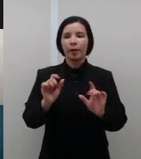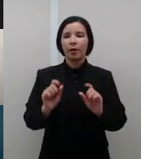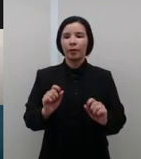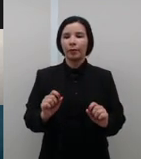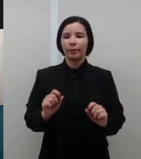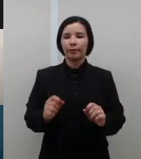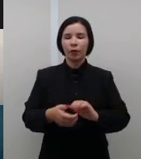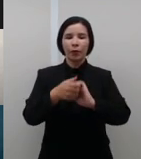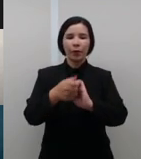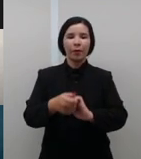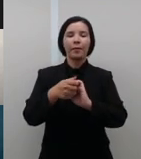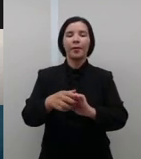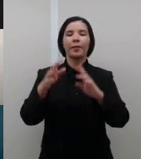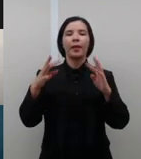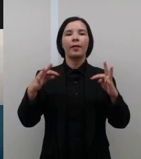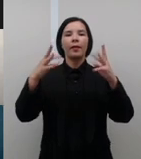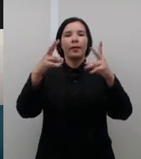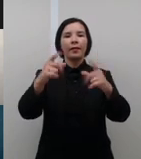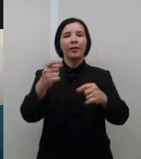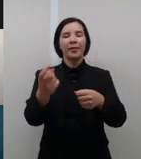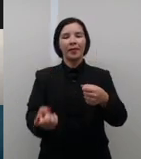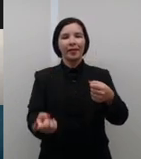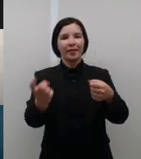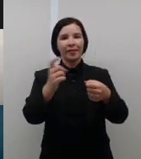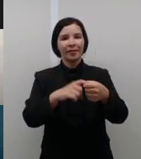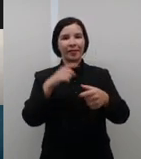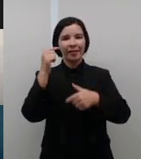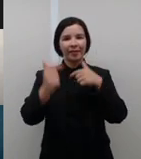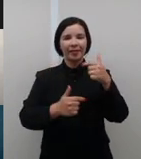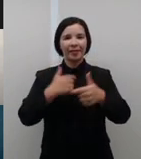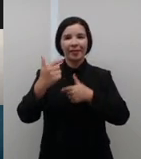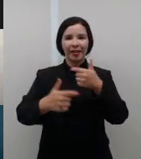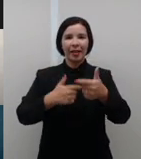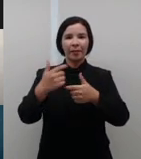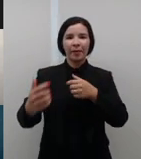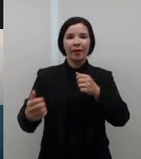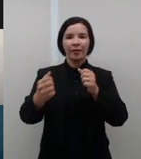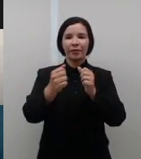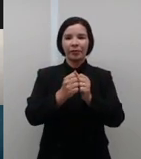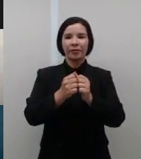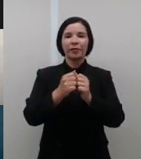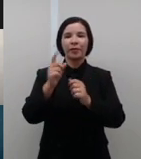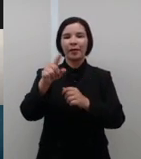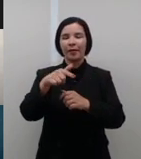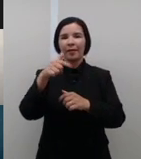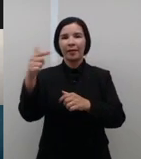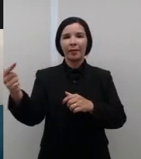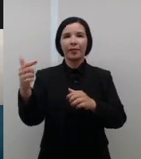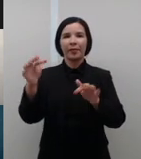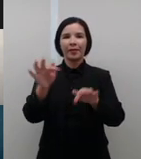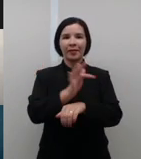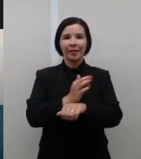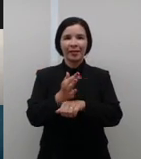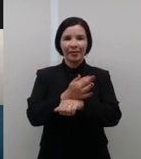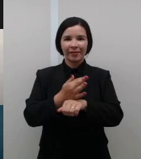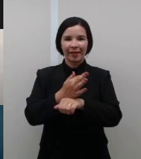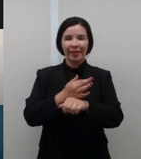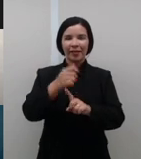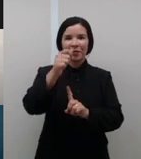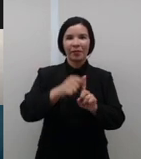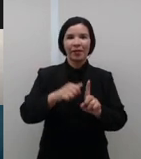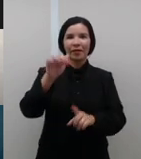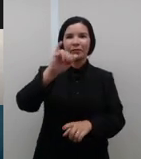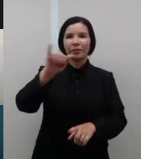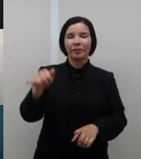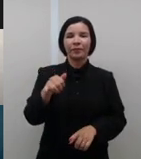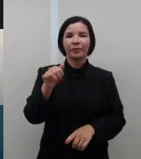cumprimentando a todos aqui pelo nosso retorno às atividades judicantes após as férias de julho. Cumprimentar Vossa Excelência, nosso